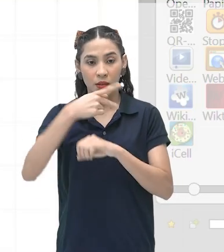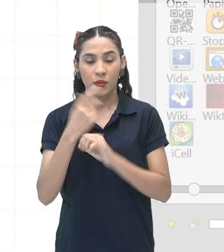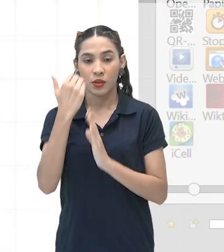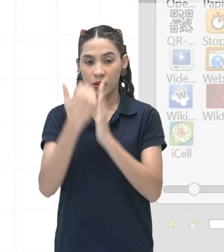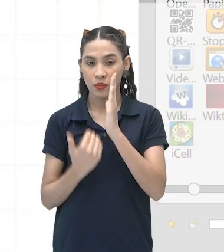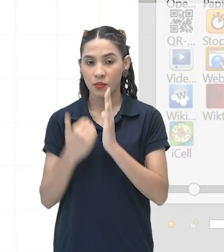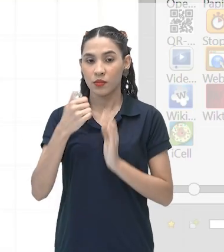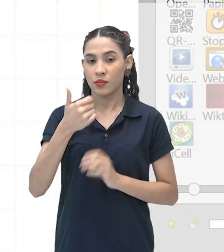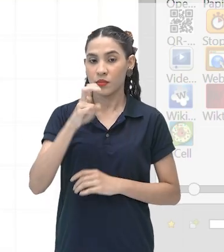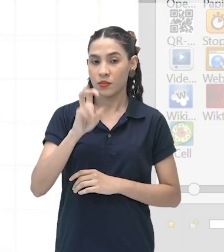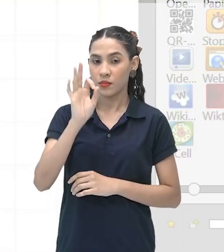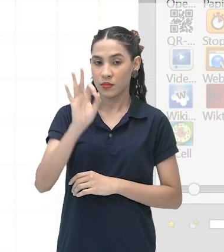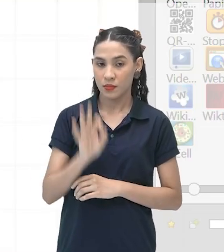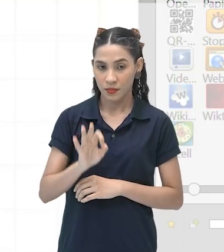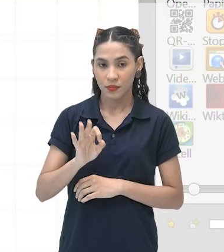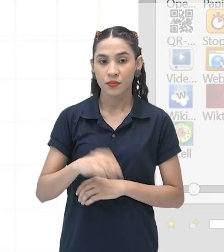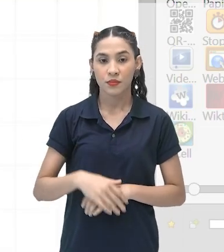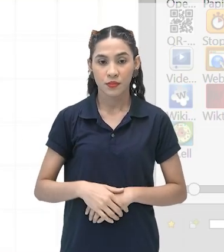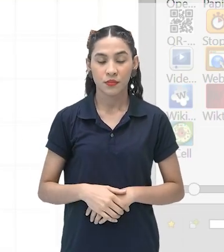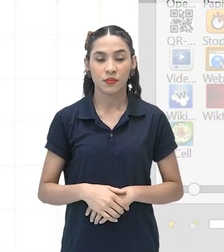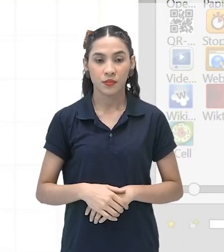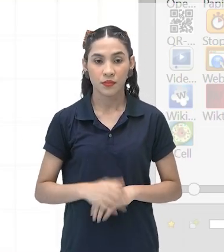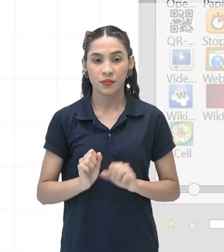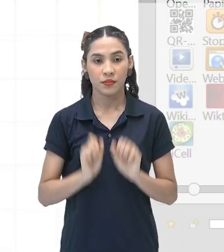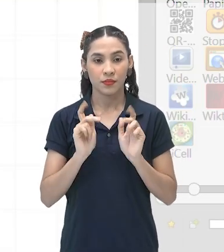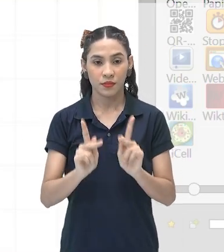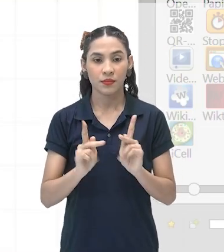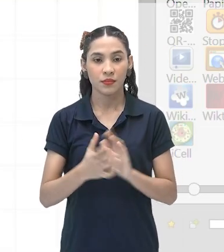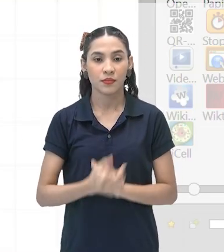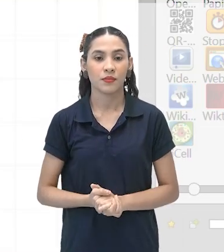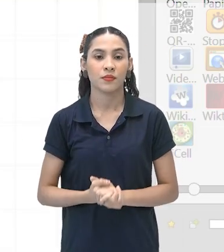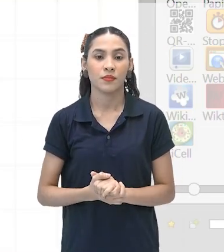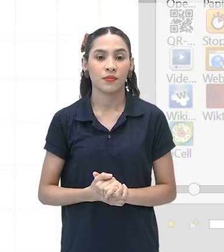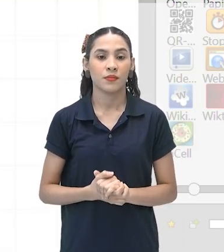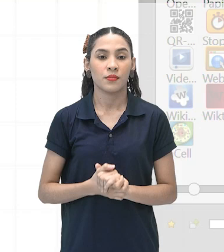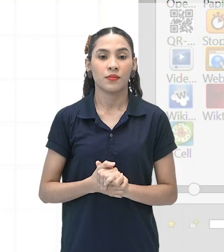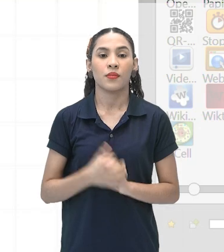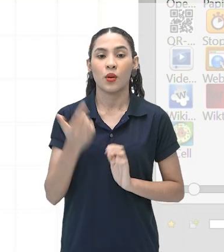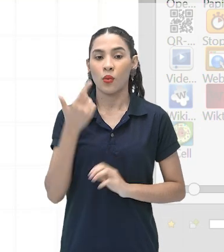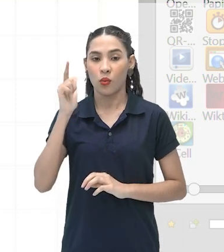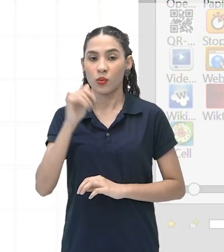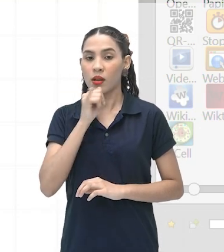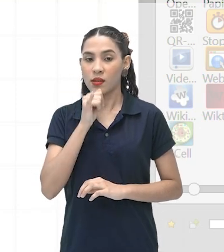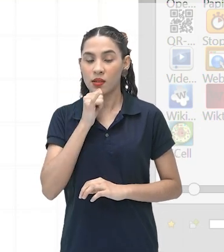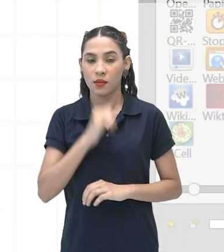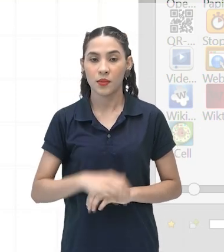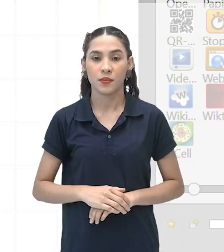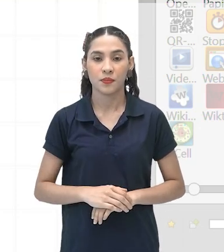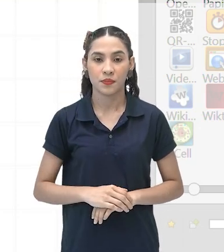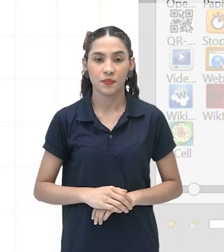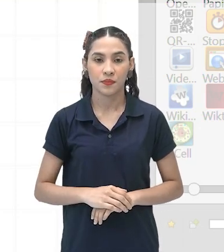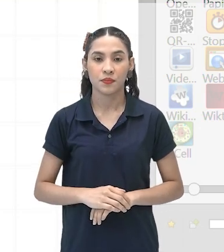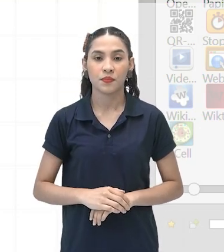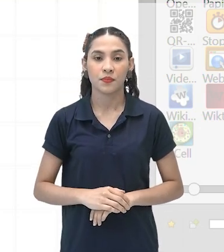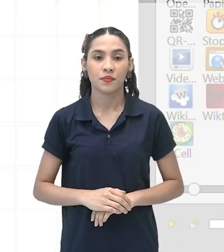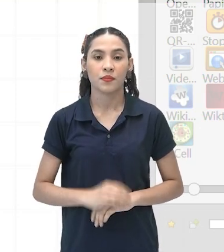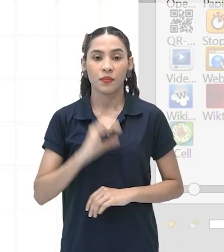21,25 após 15% de desconto. Beleza? Vamos aqui a um segundo exemplo.